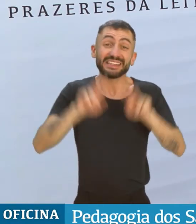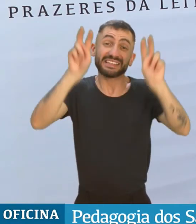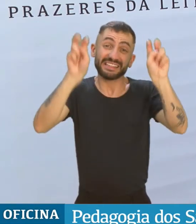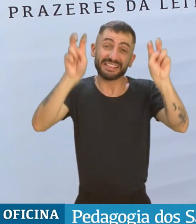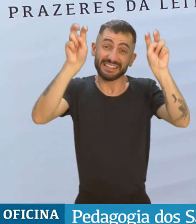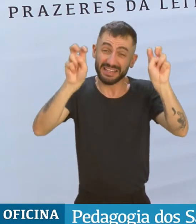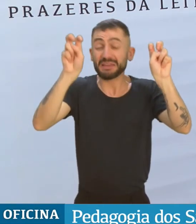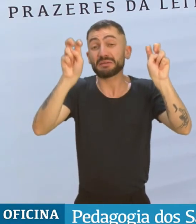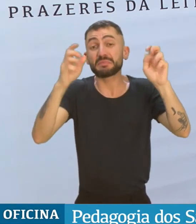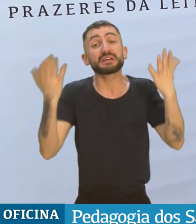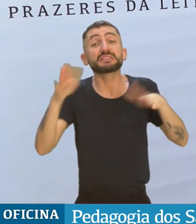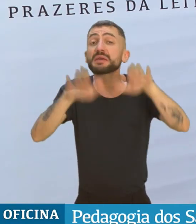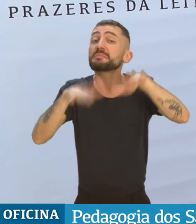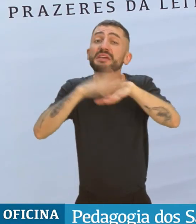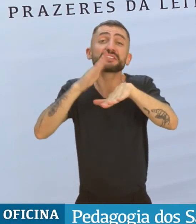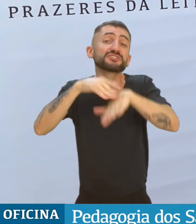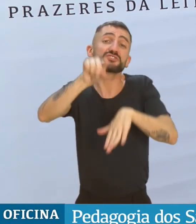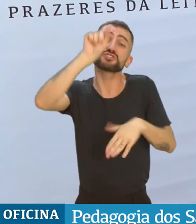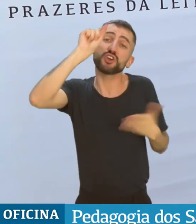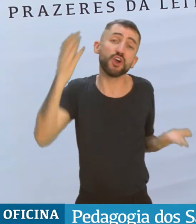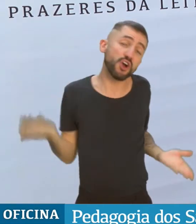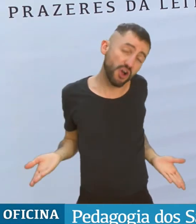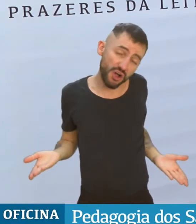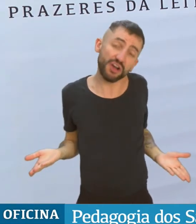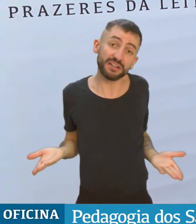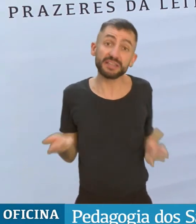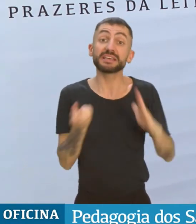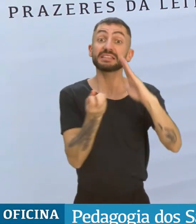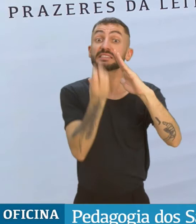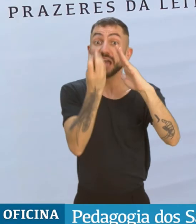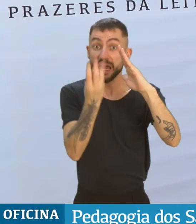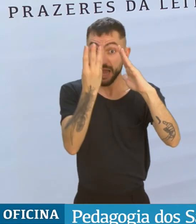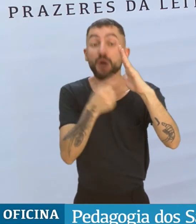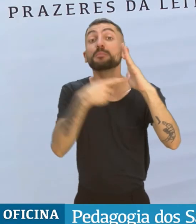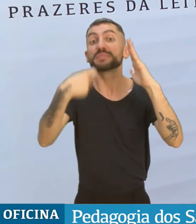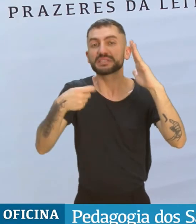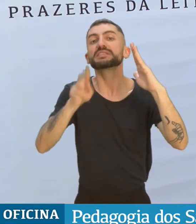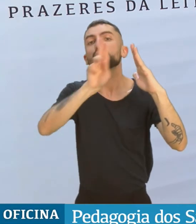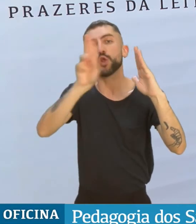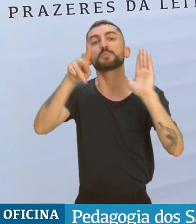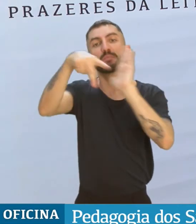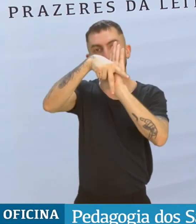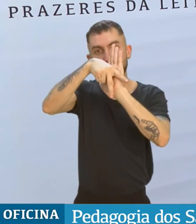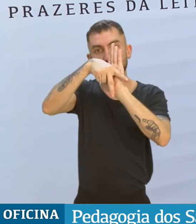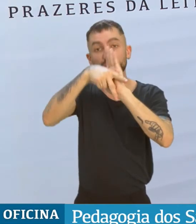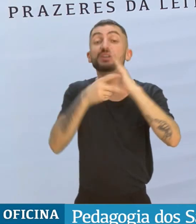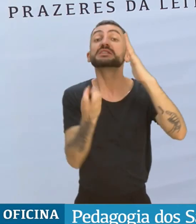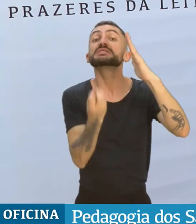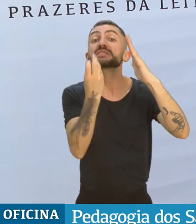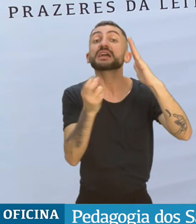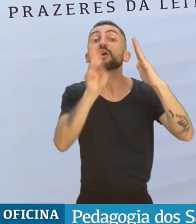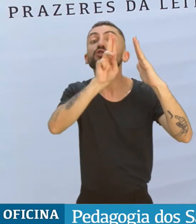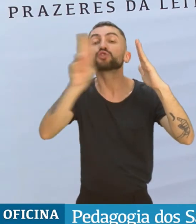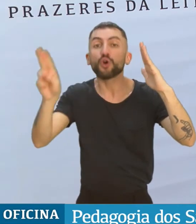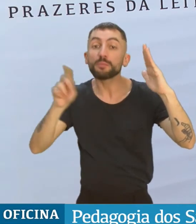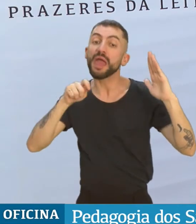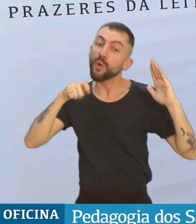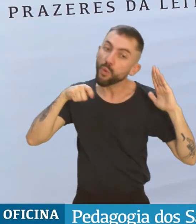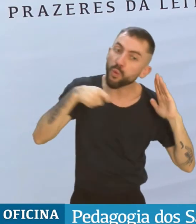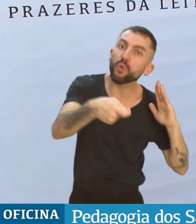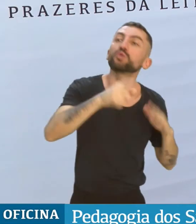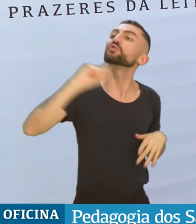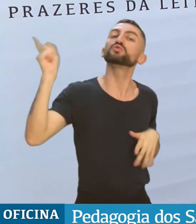eu acho que vai muito da sua preferência. Eu acho que é importante o sarau ter um nome, porque o nome reforça a identidade,